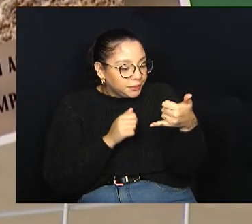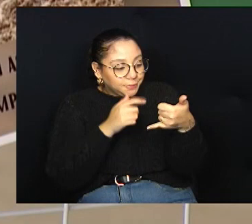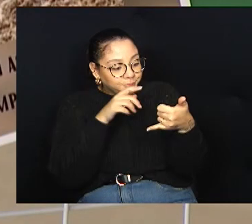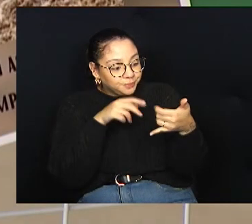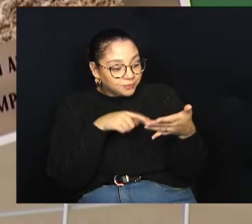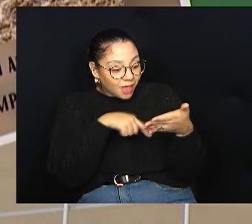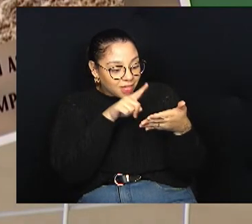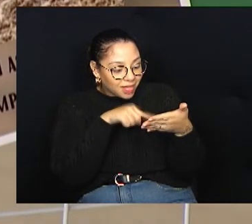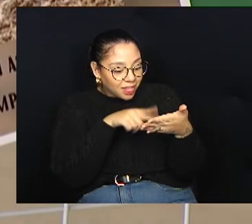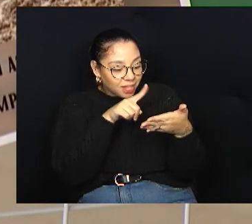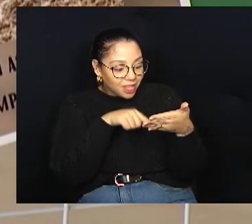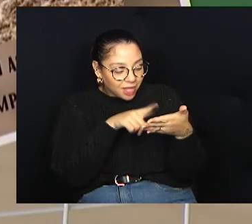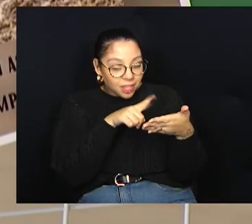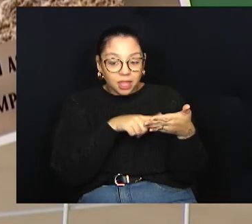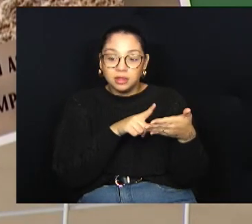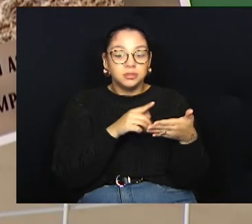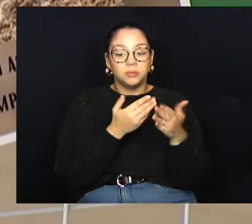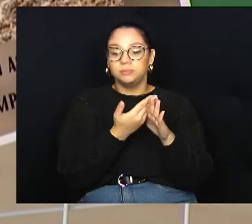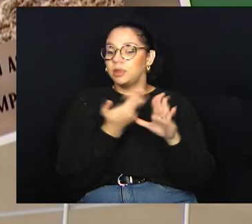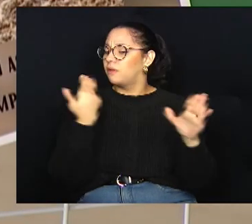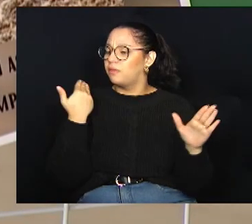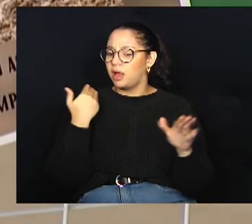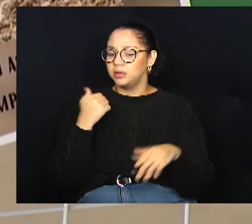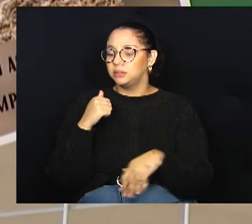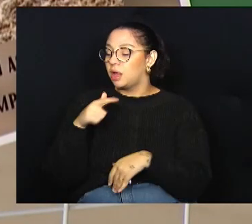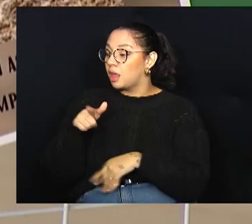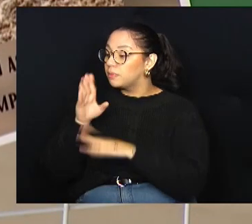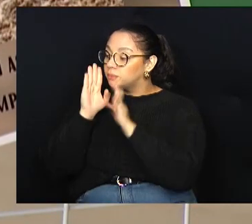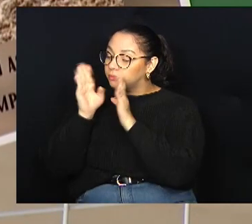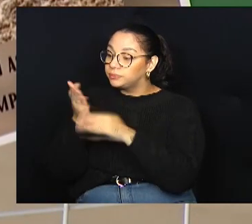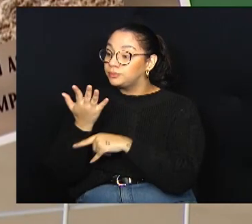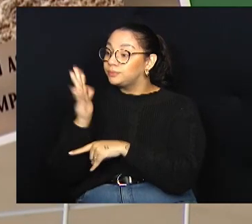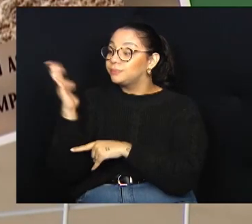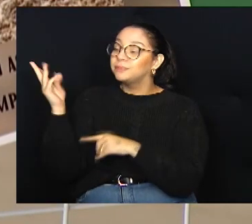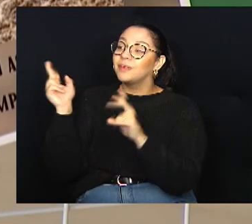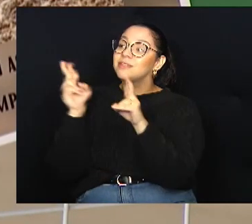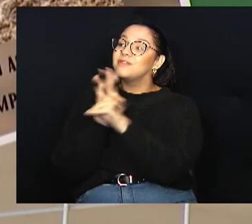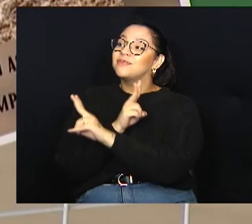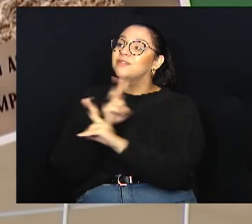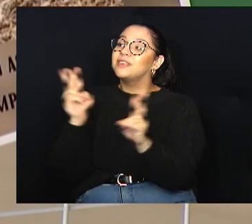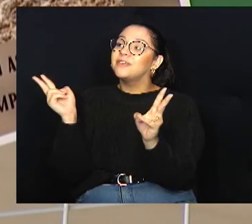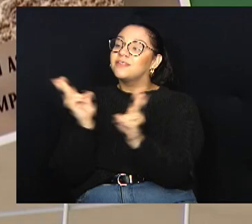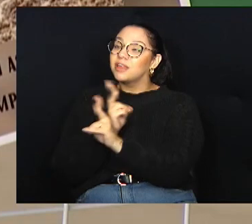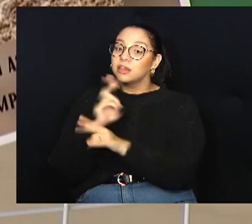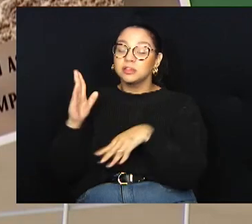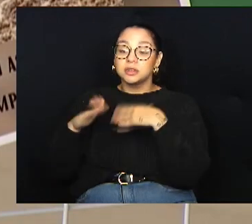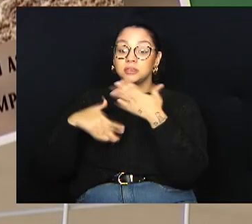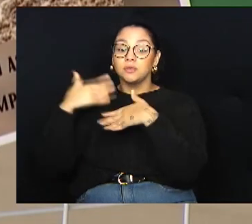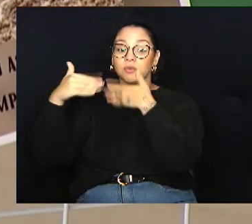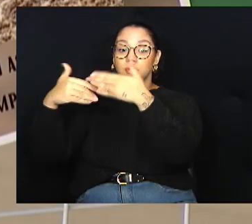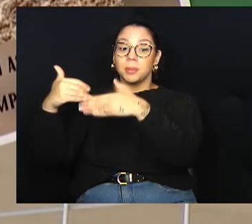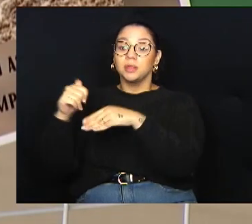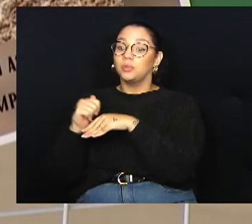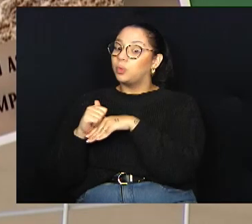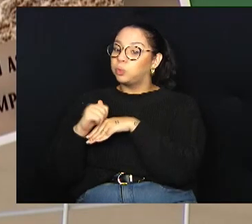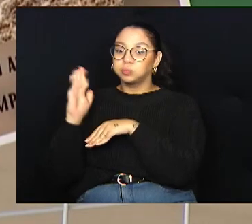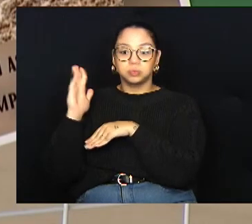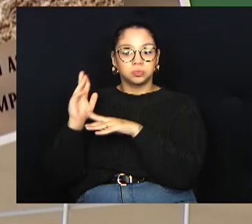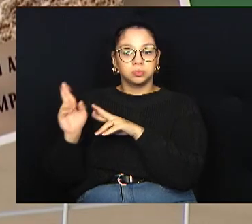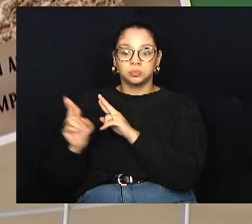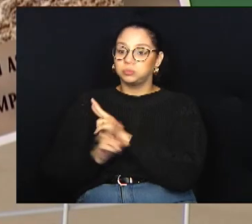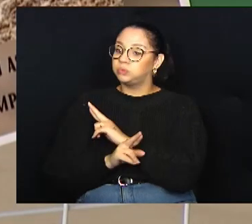as crianças longe das telas, ao ar livre, o desenvolvimento delas é outro,